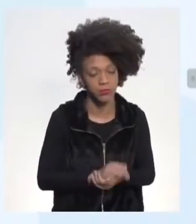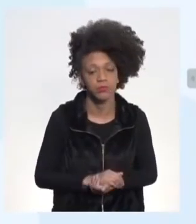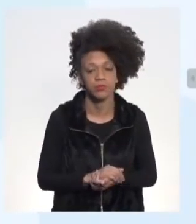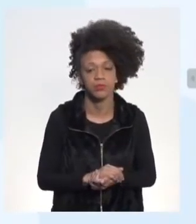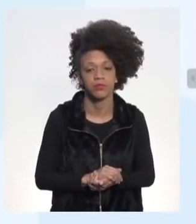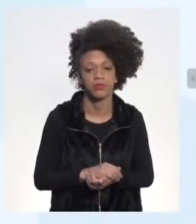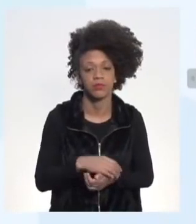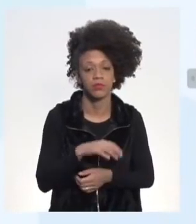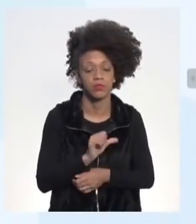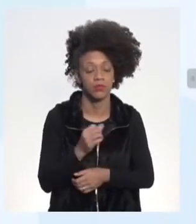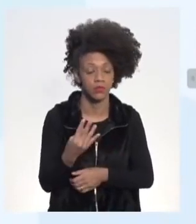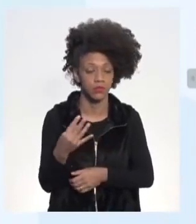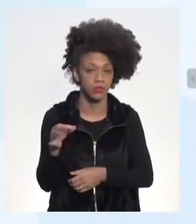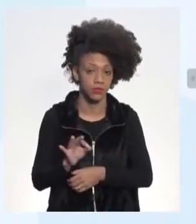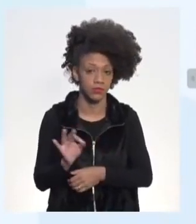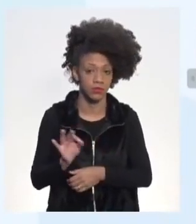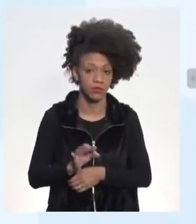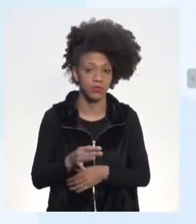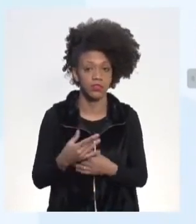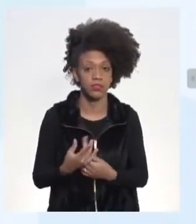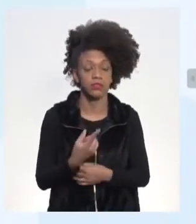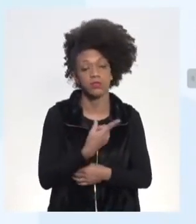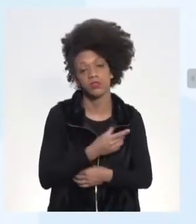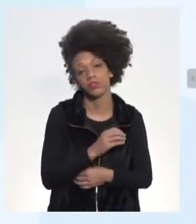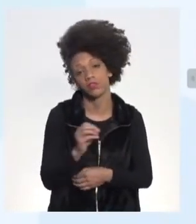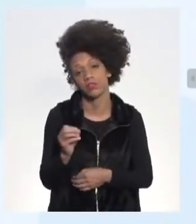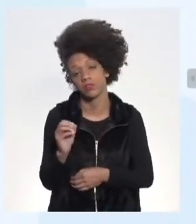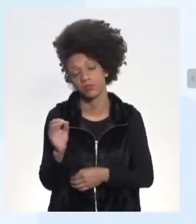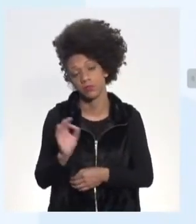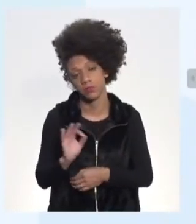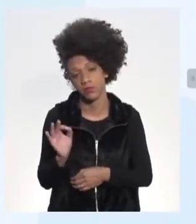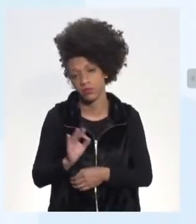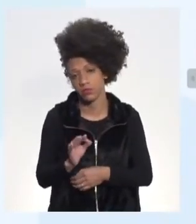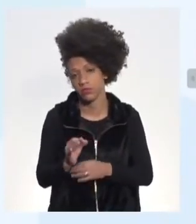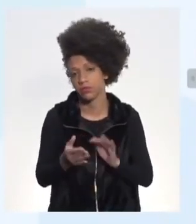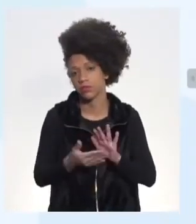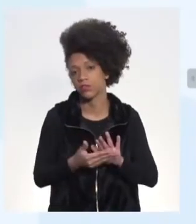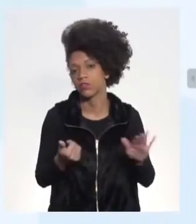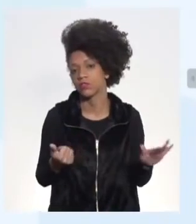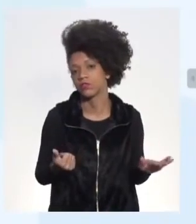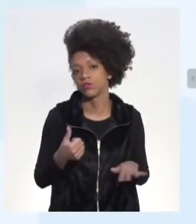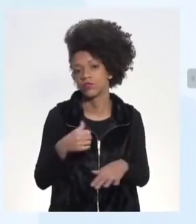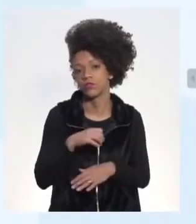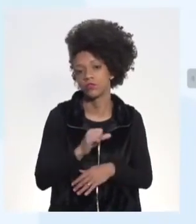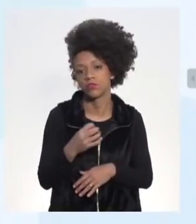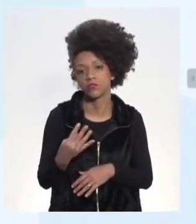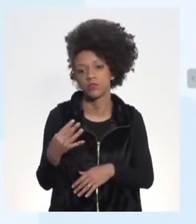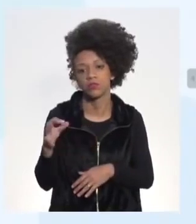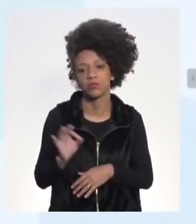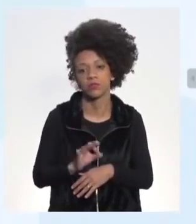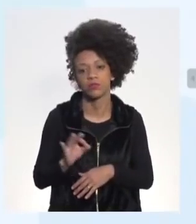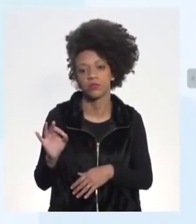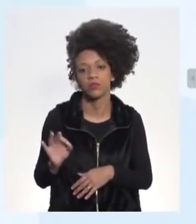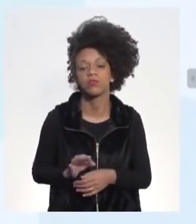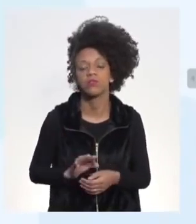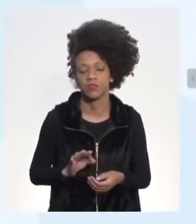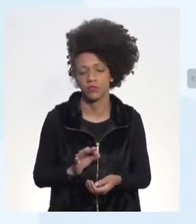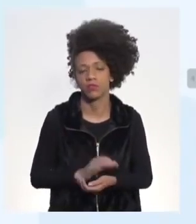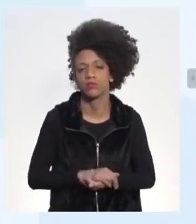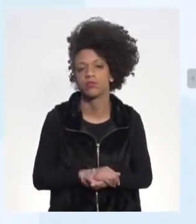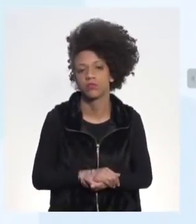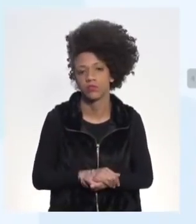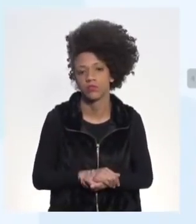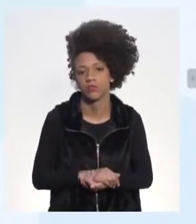94%, ou seja, 100%, que são os R$250 do tênis, menos